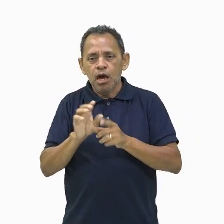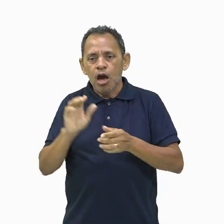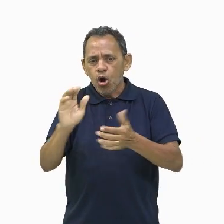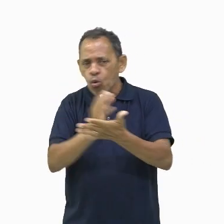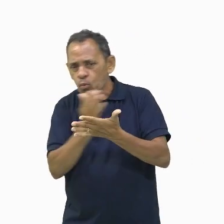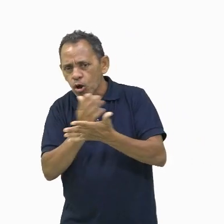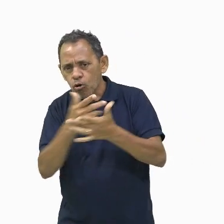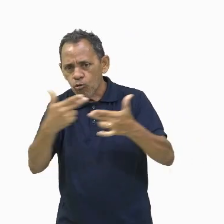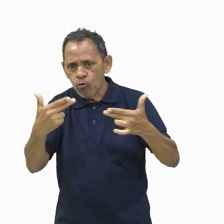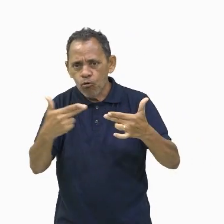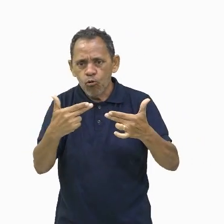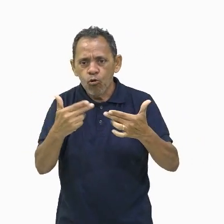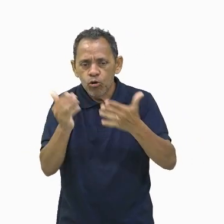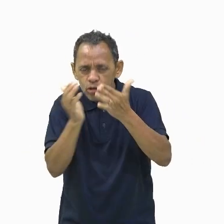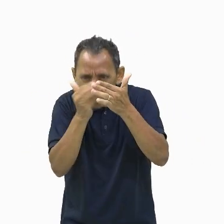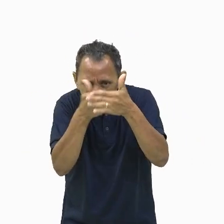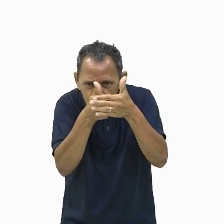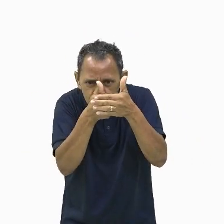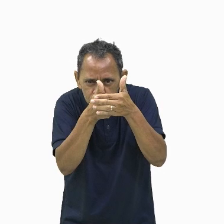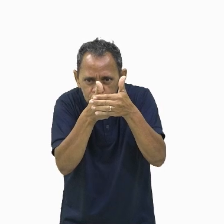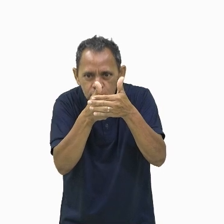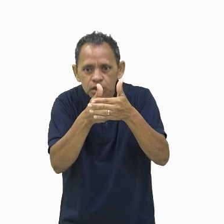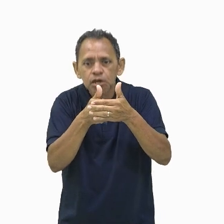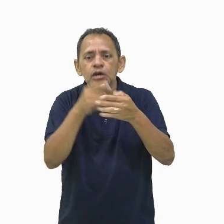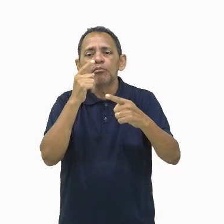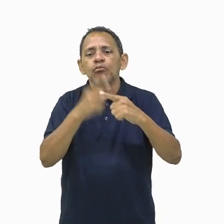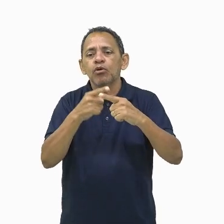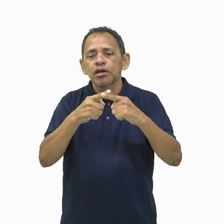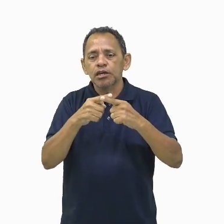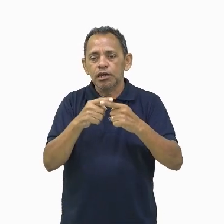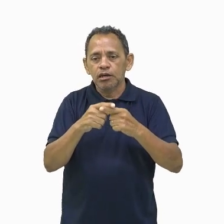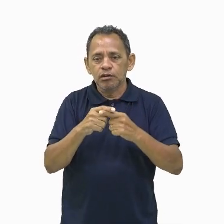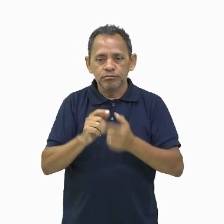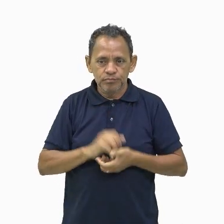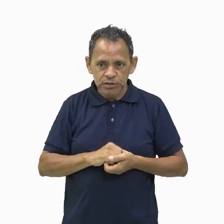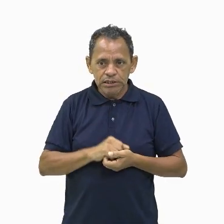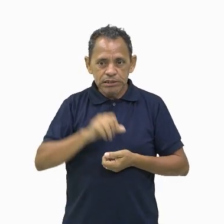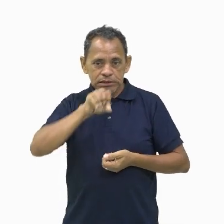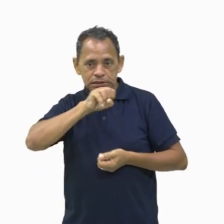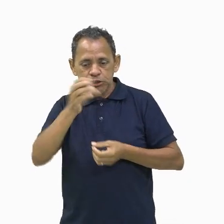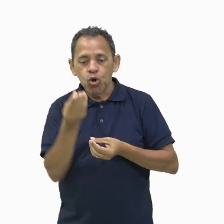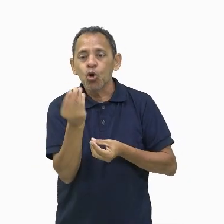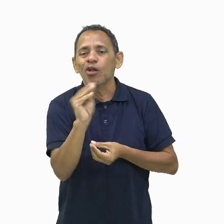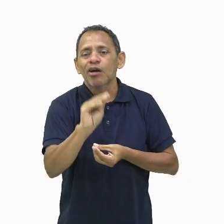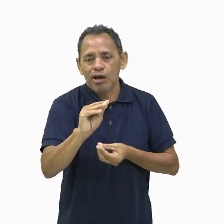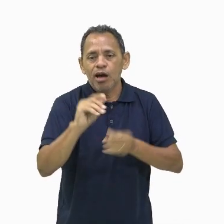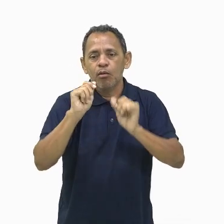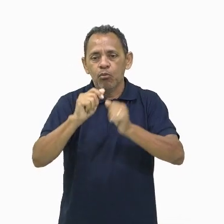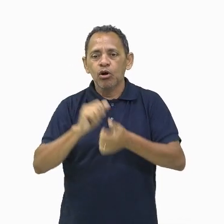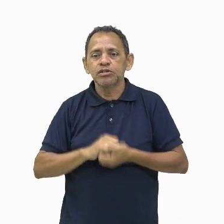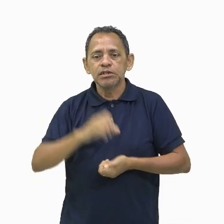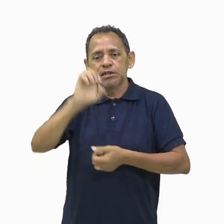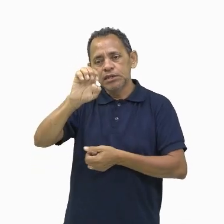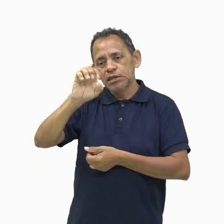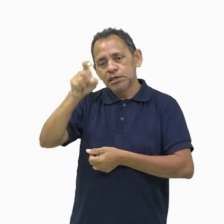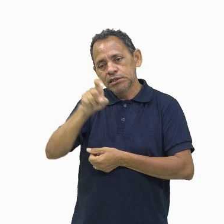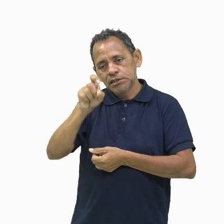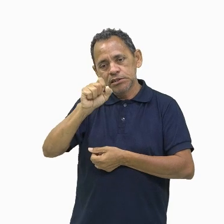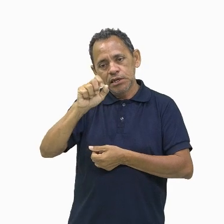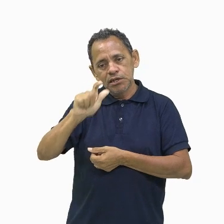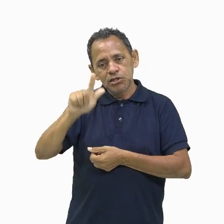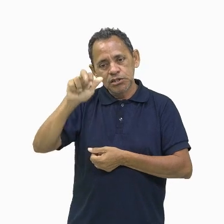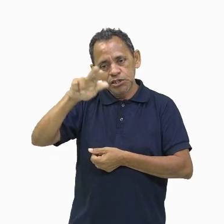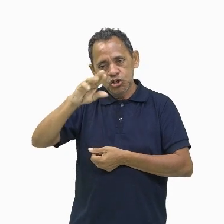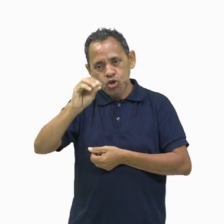porque o excesso pode parecer exagero? Pois bem, é como se nós omitíssemos algumas palavras, ou às vezes até um